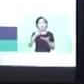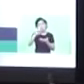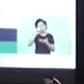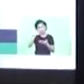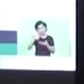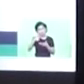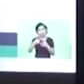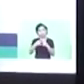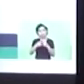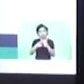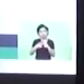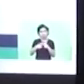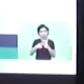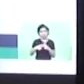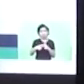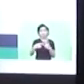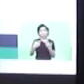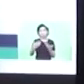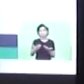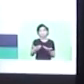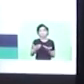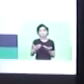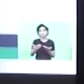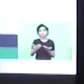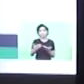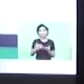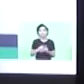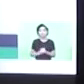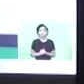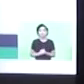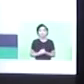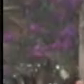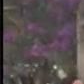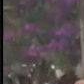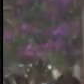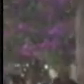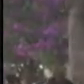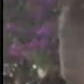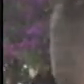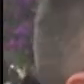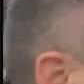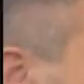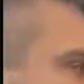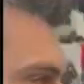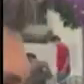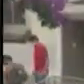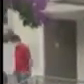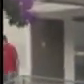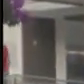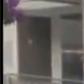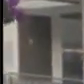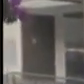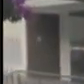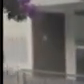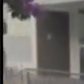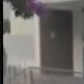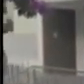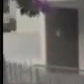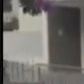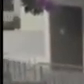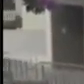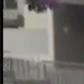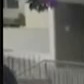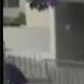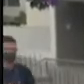Saúde sobre a falta de insumos básicos em hospitais da rede pública. O parlamentar foi procurado por familiares de um